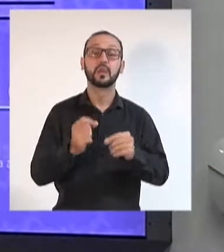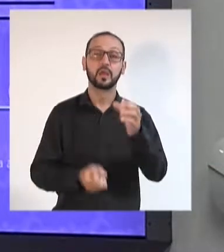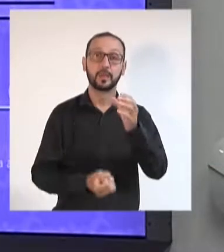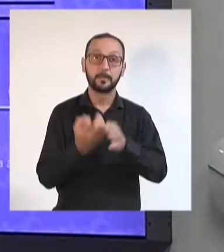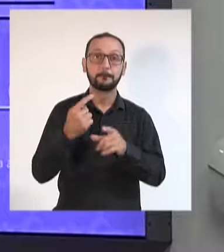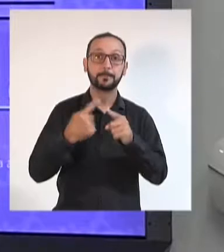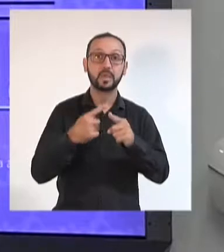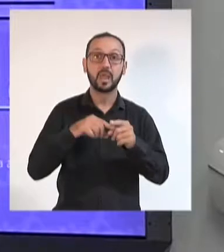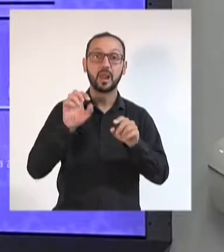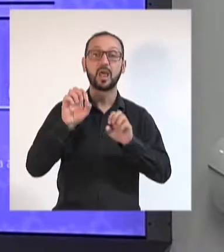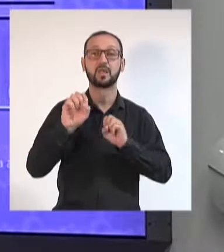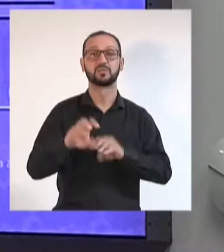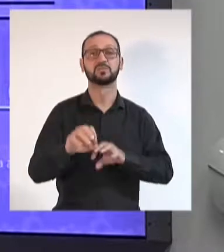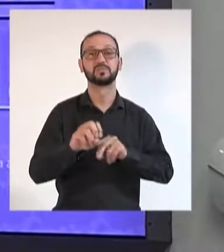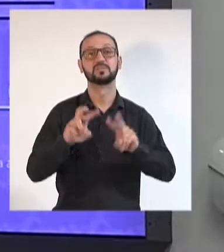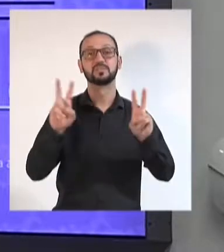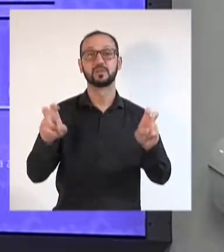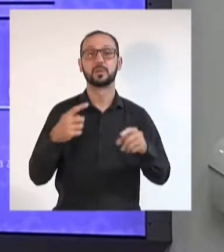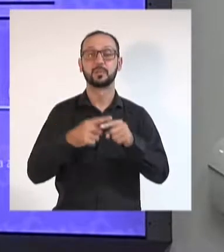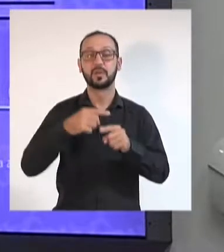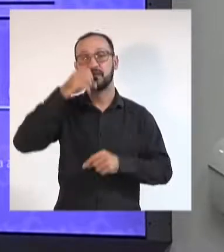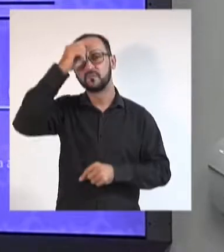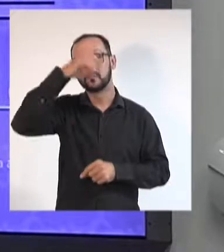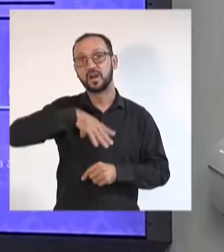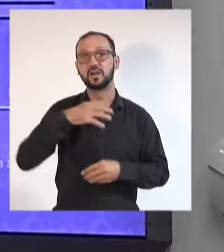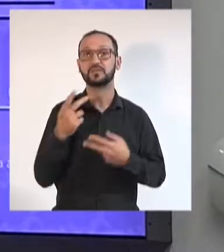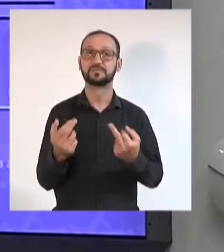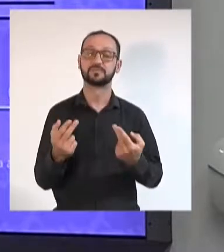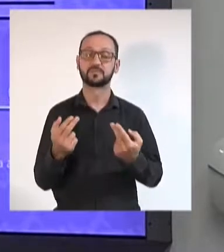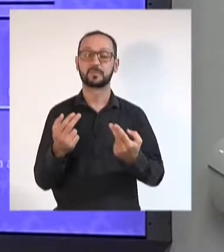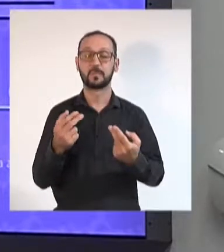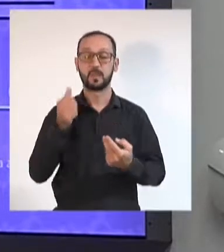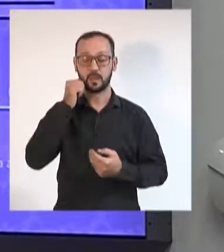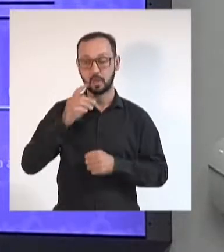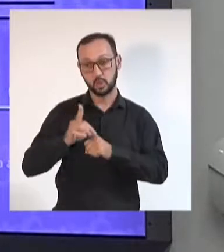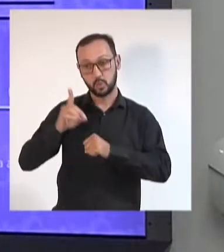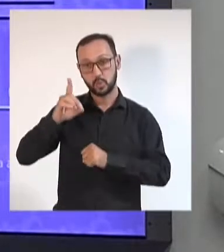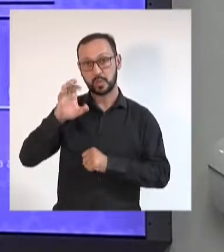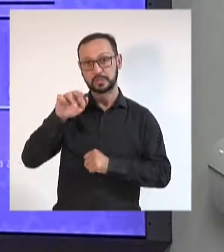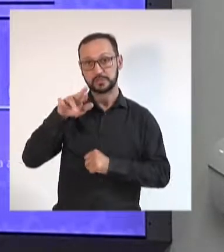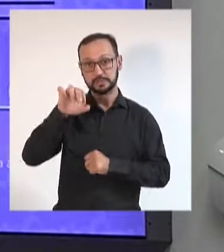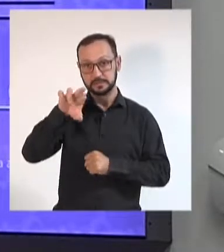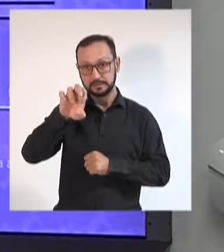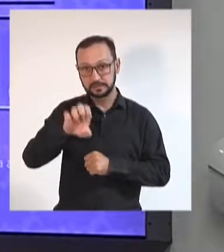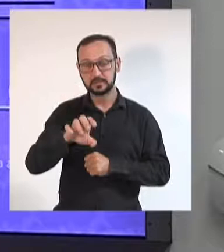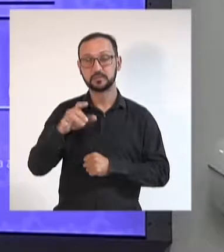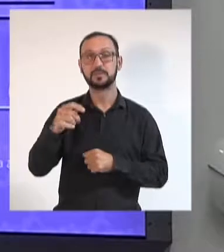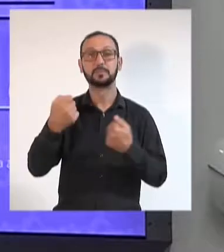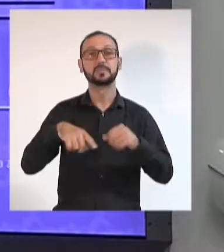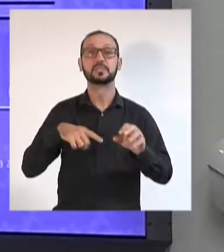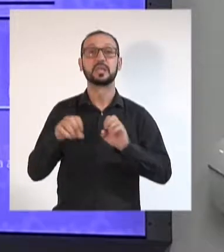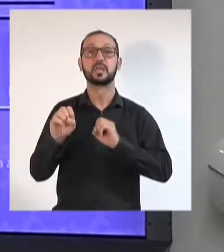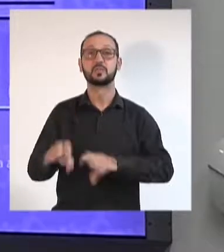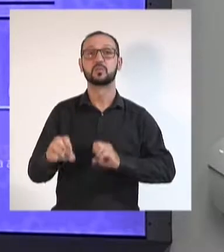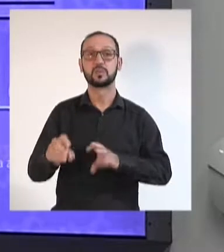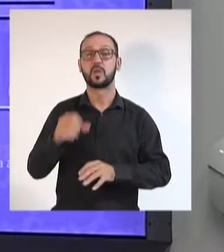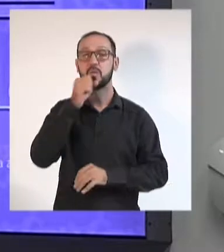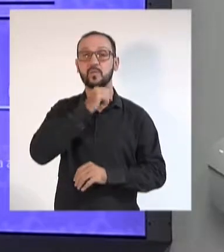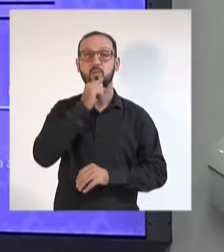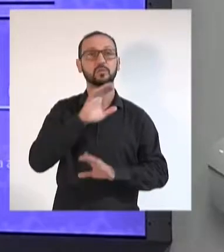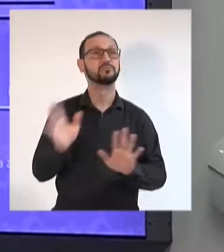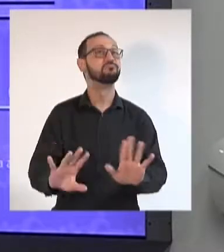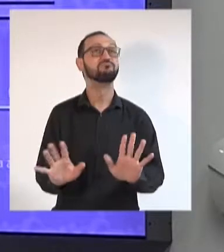campanha educativa. Porque a violência, como a doutora Cristiane falou, a gente não tem que educar a pessoa